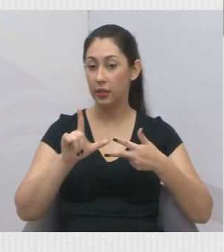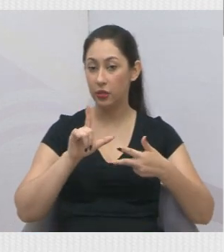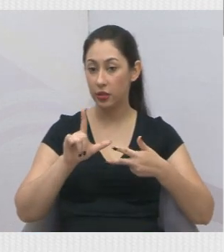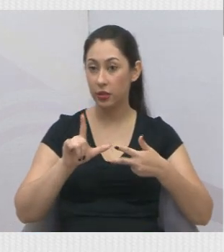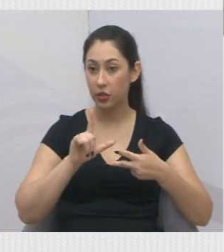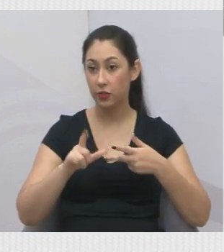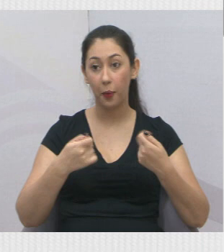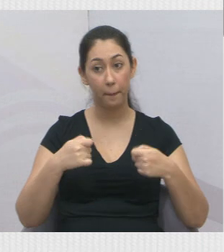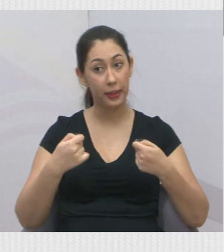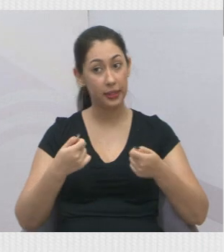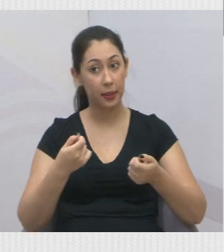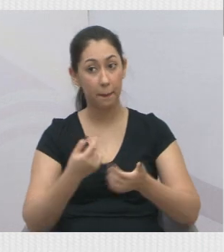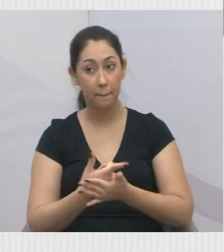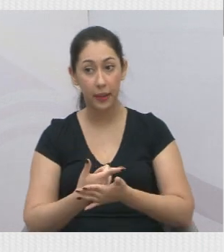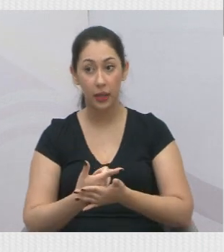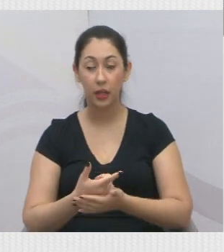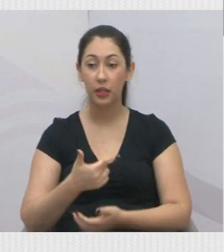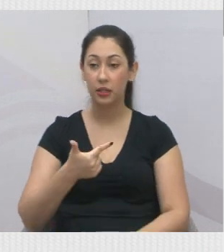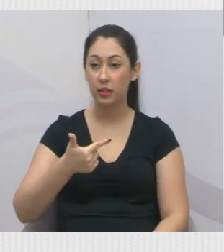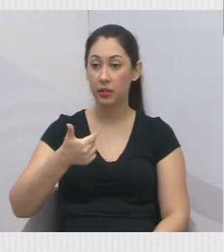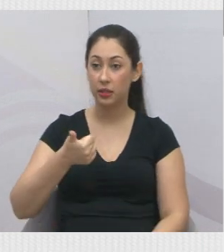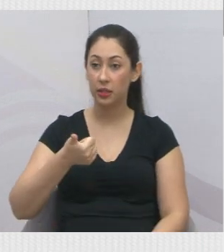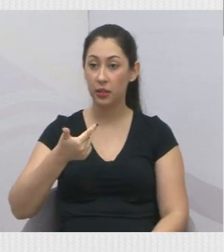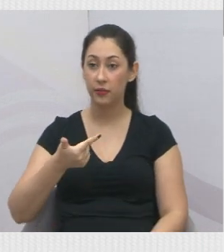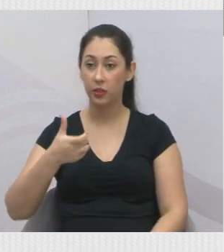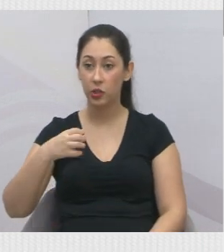resto a pagar de